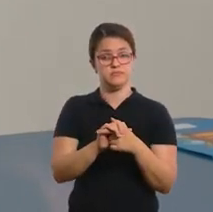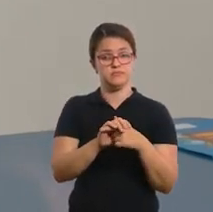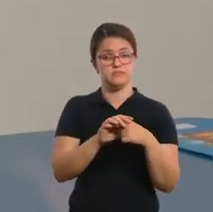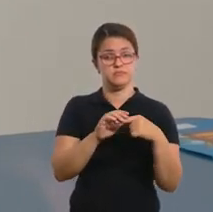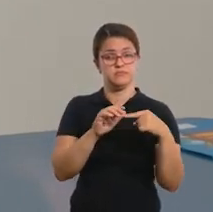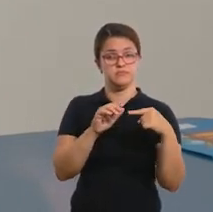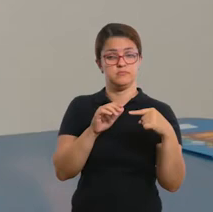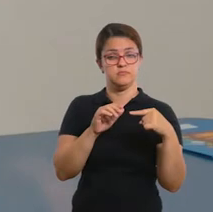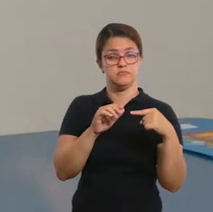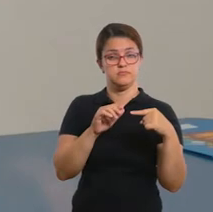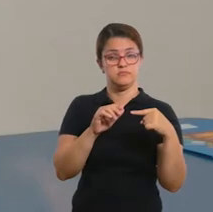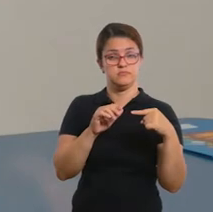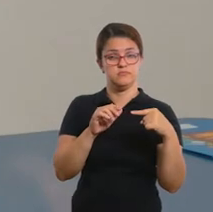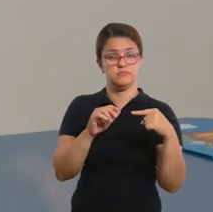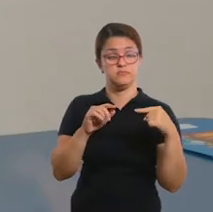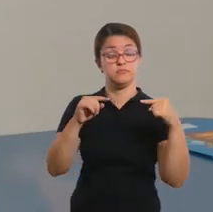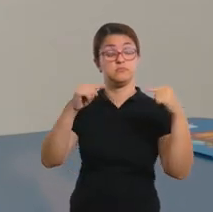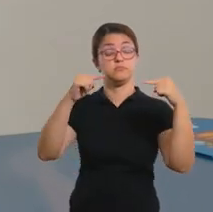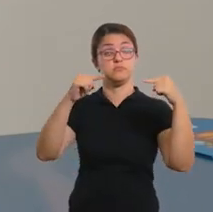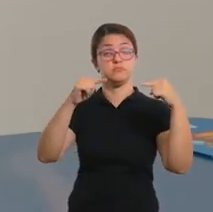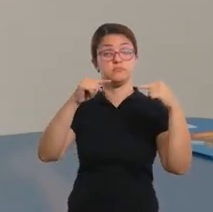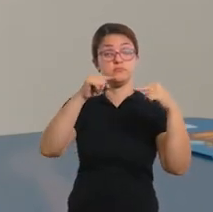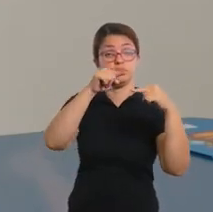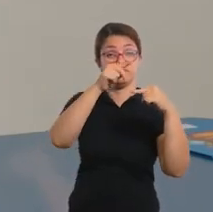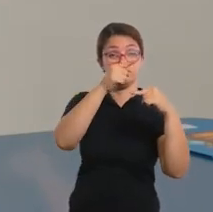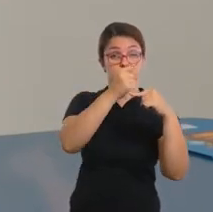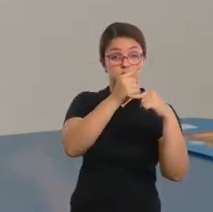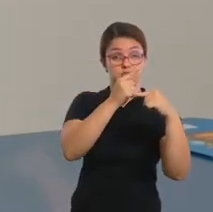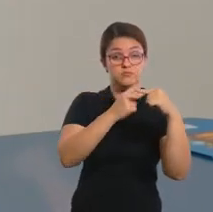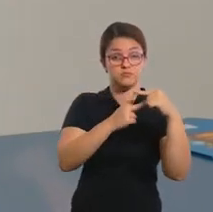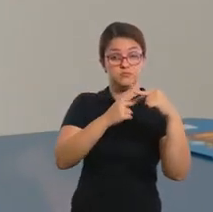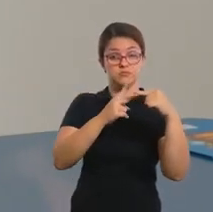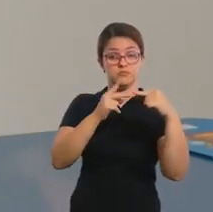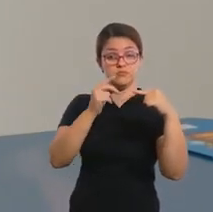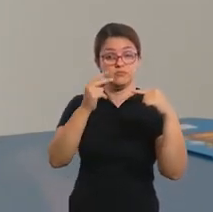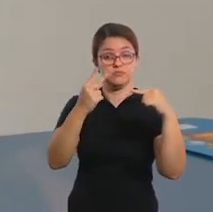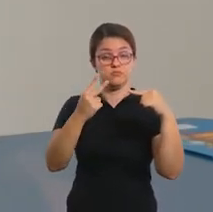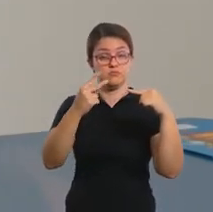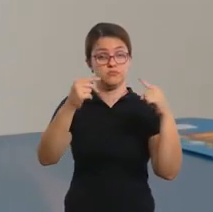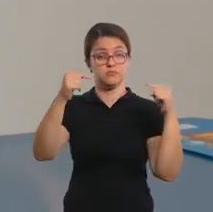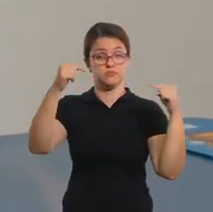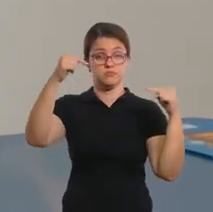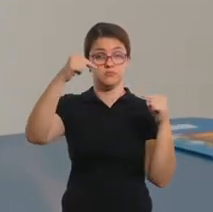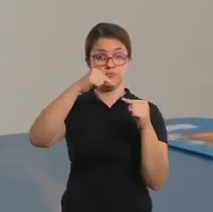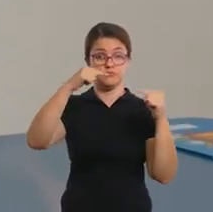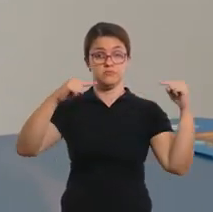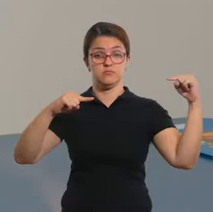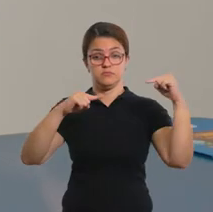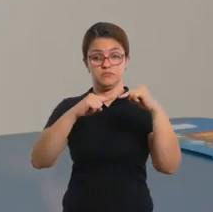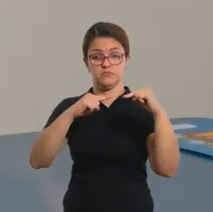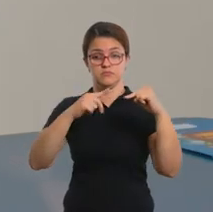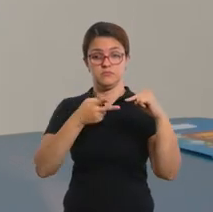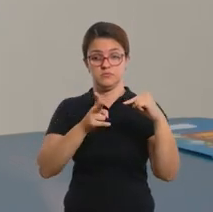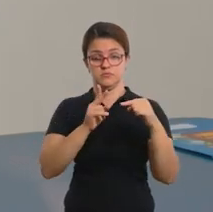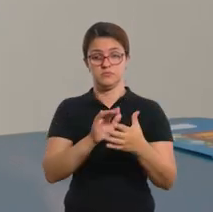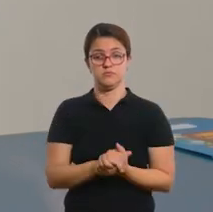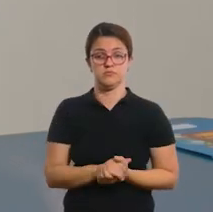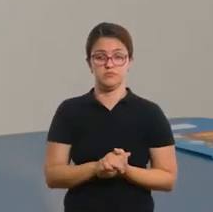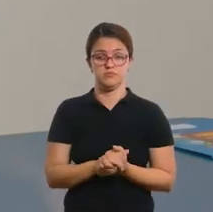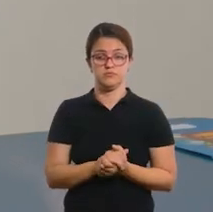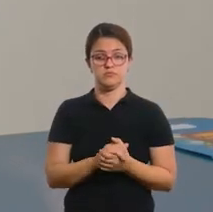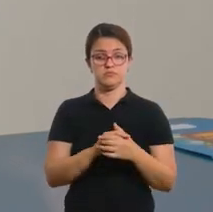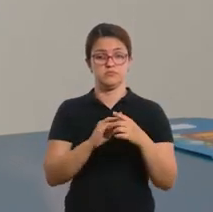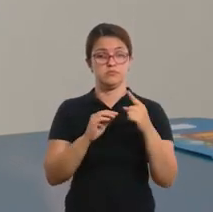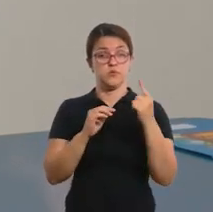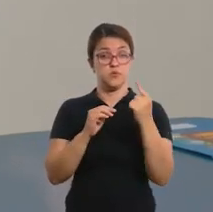o numerador e o denominador pelo mesmo número, para que possa dar uma fração equivalente. Então, nós